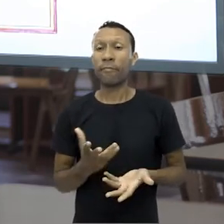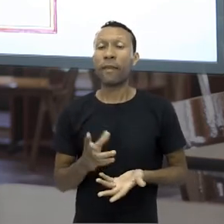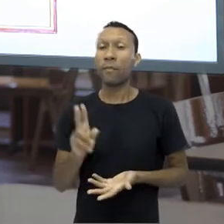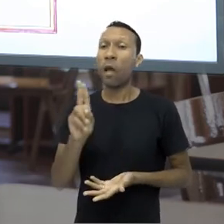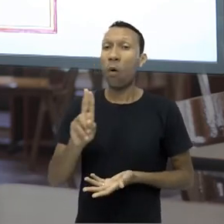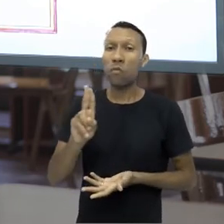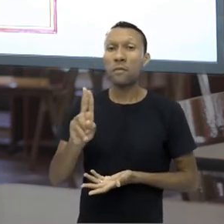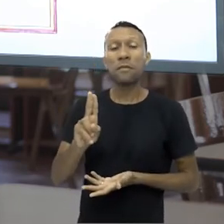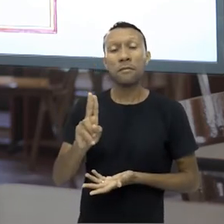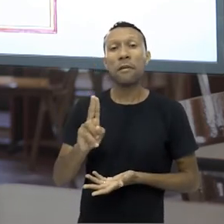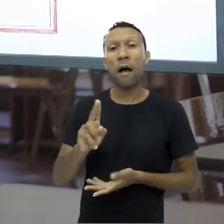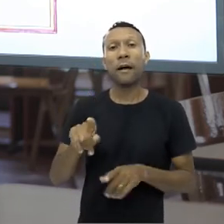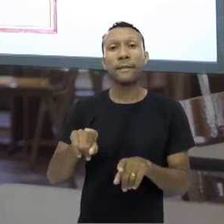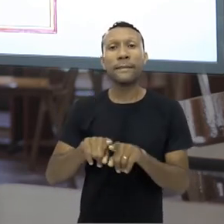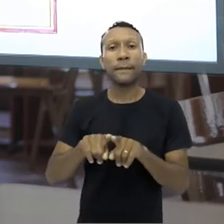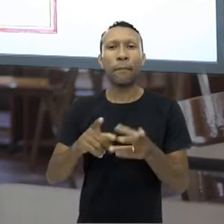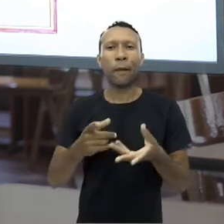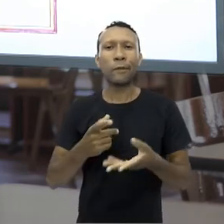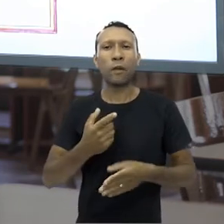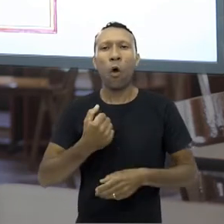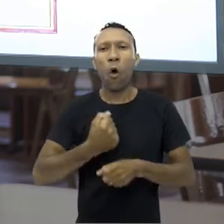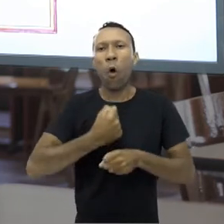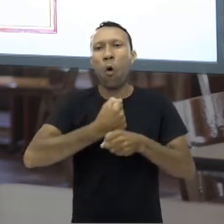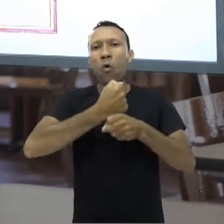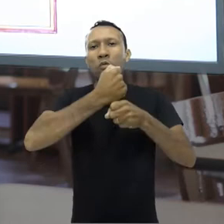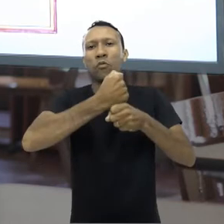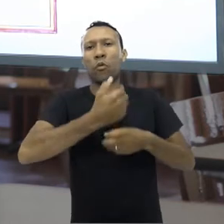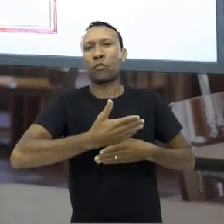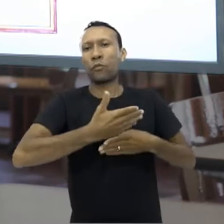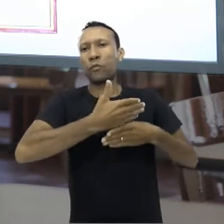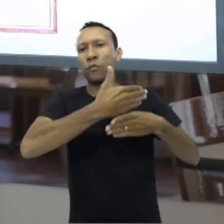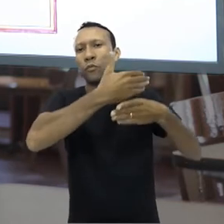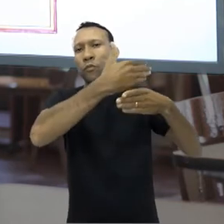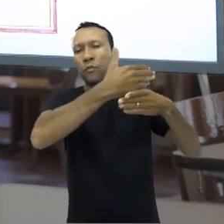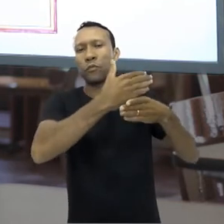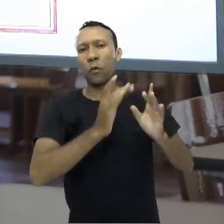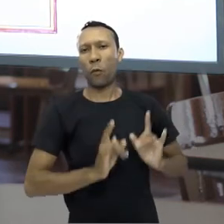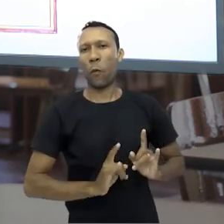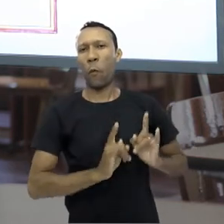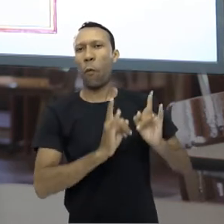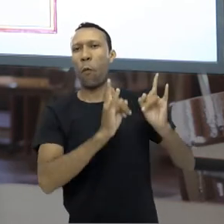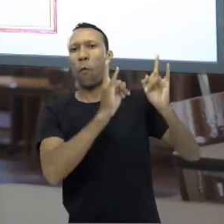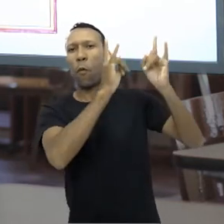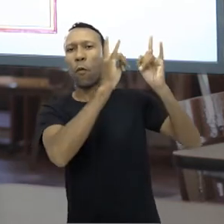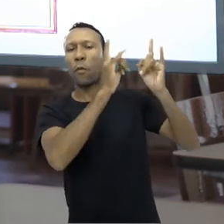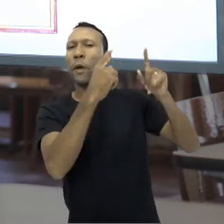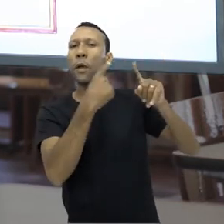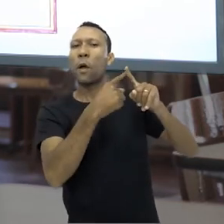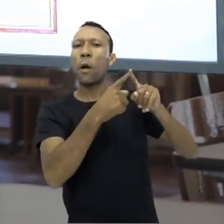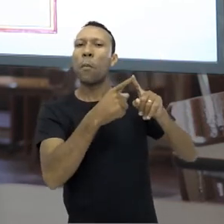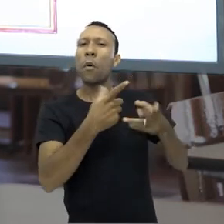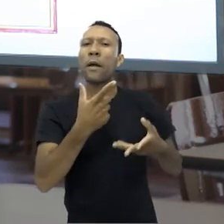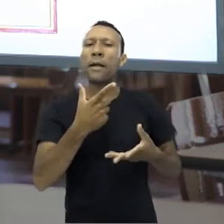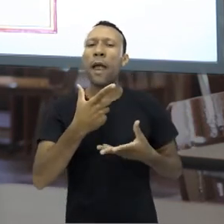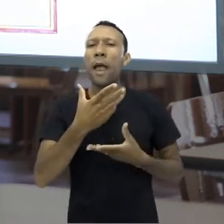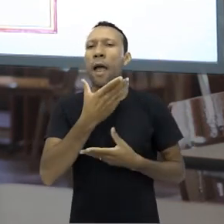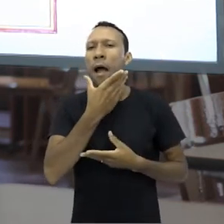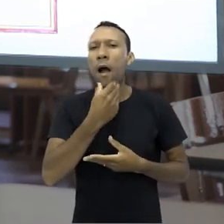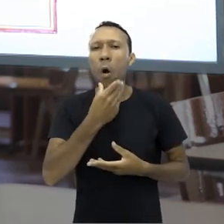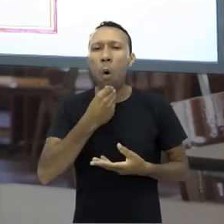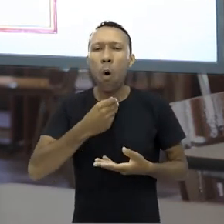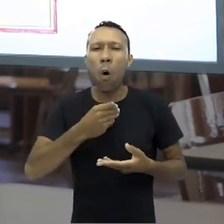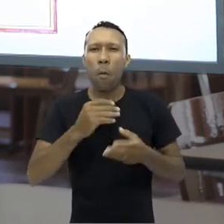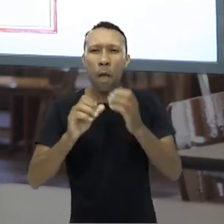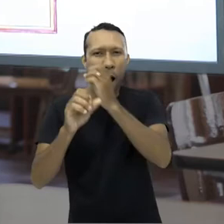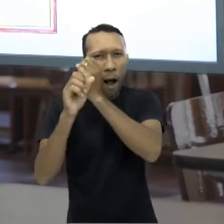é muito utilizado também em construções, por exemplo, de condomínio, porque aí o arquiteto e o engenheiro civil, ele consegue observar de onde